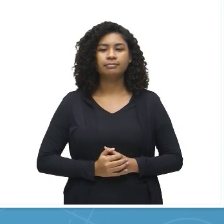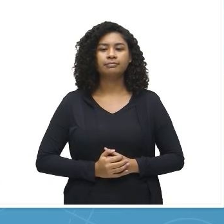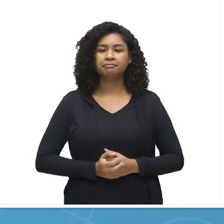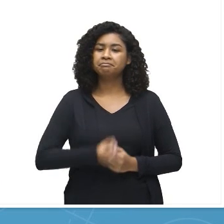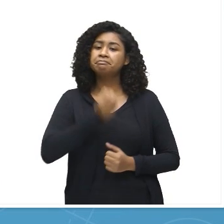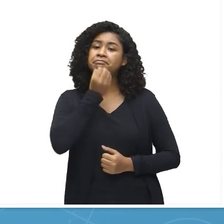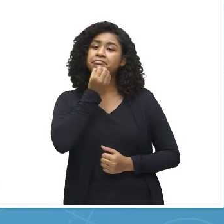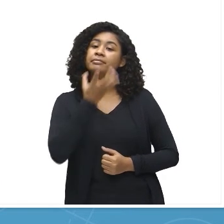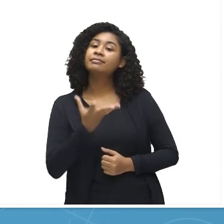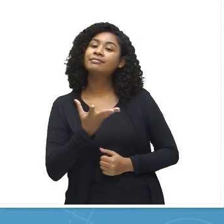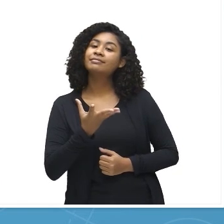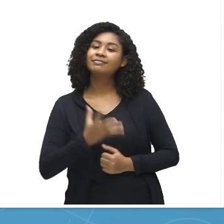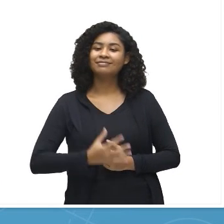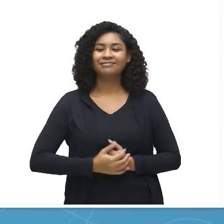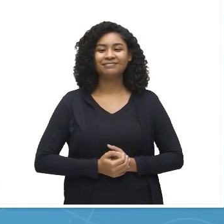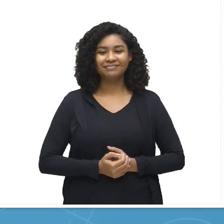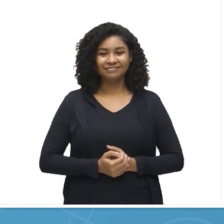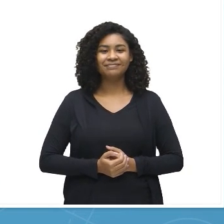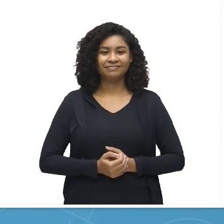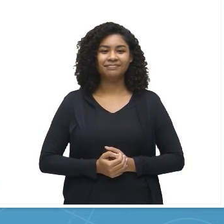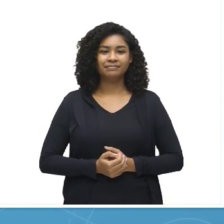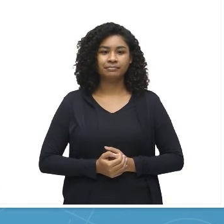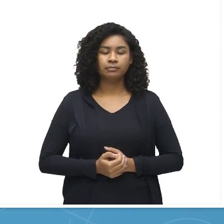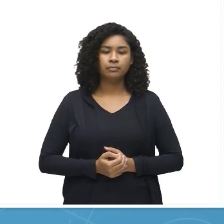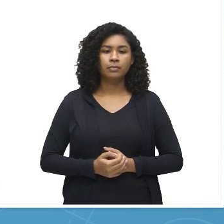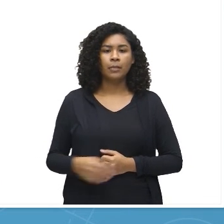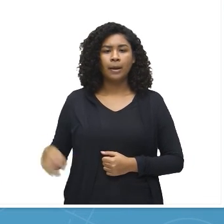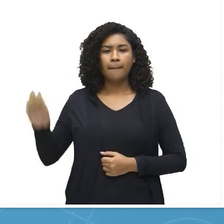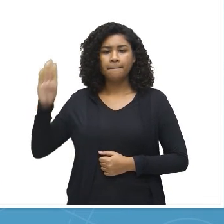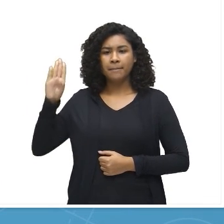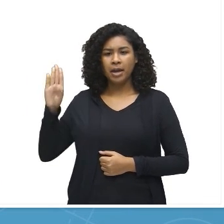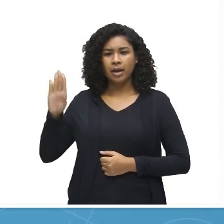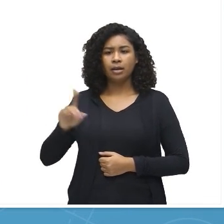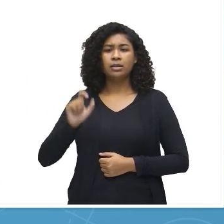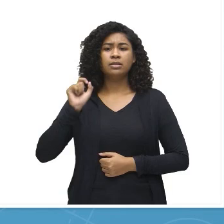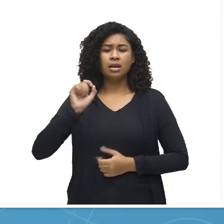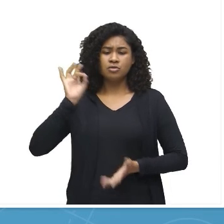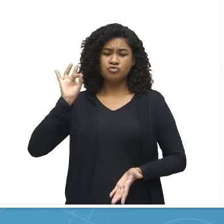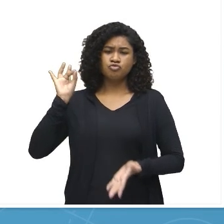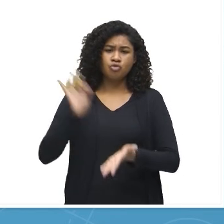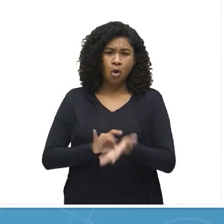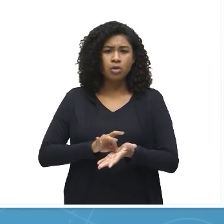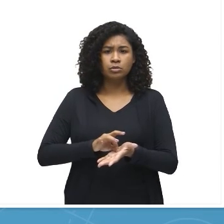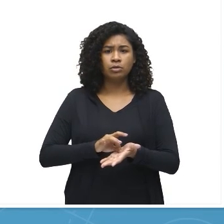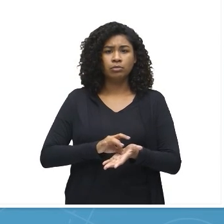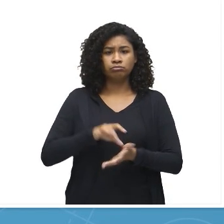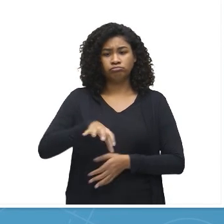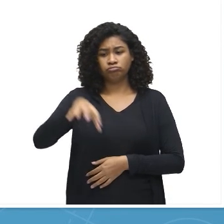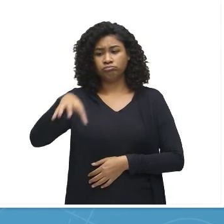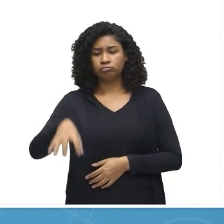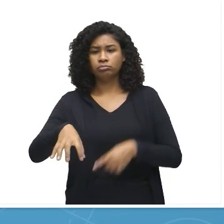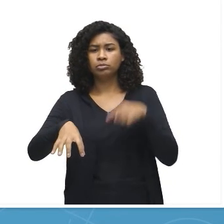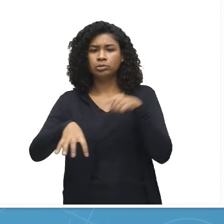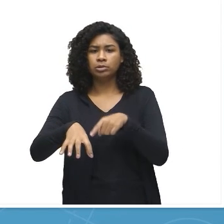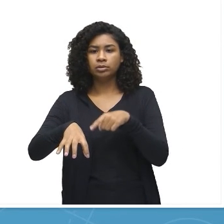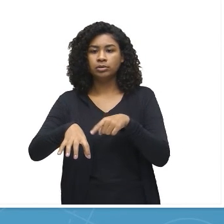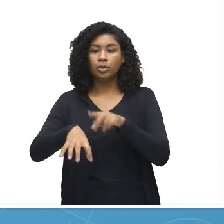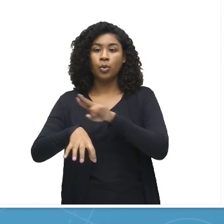Muito bem. Quem consolidou a dinastia Carolíngia?